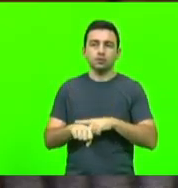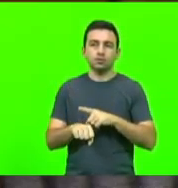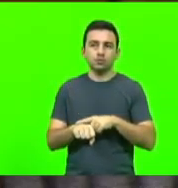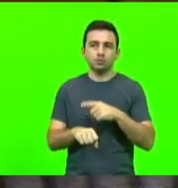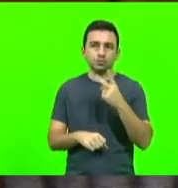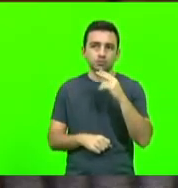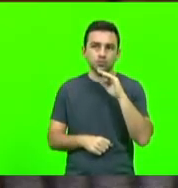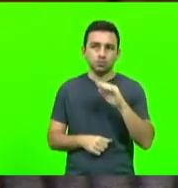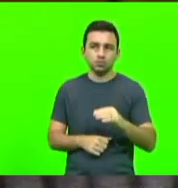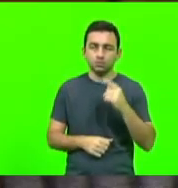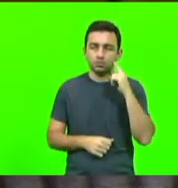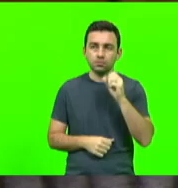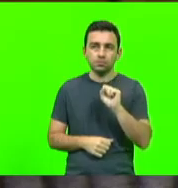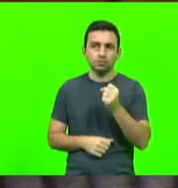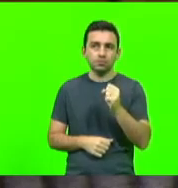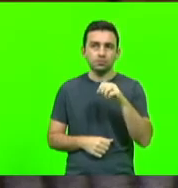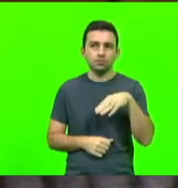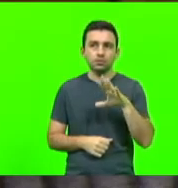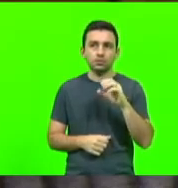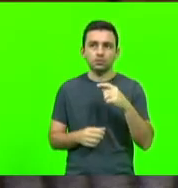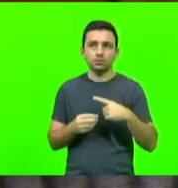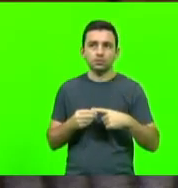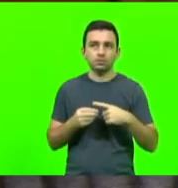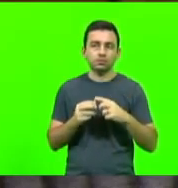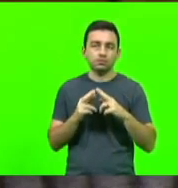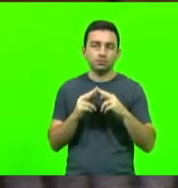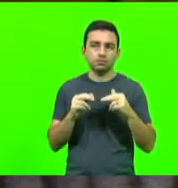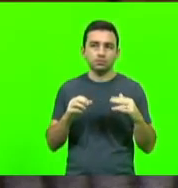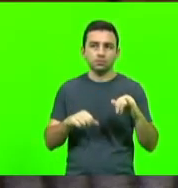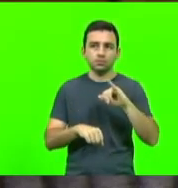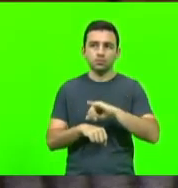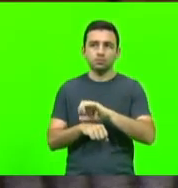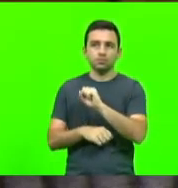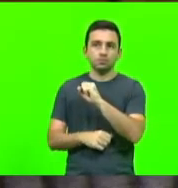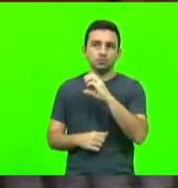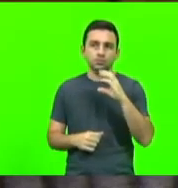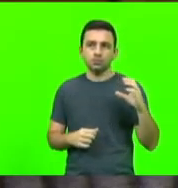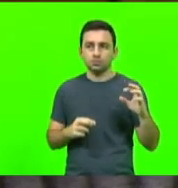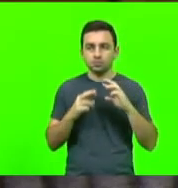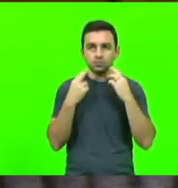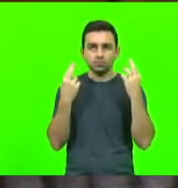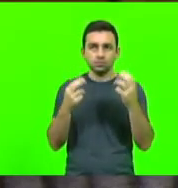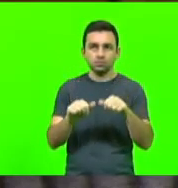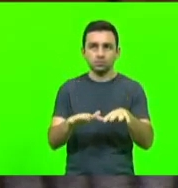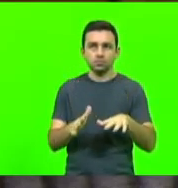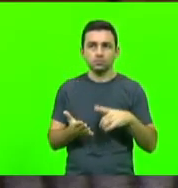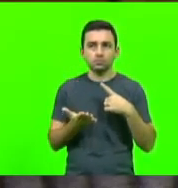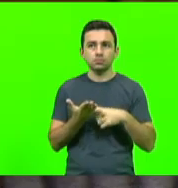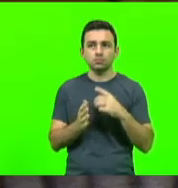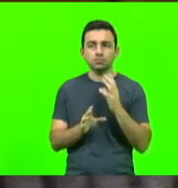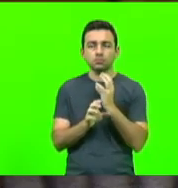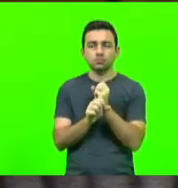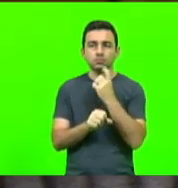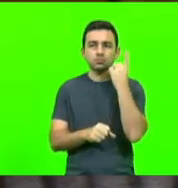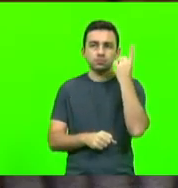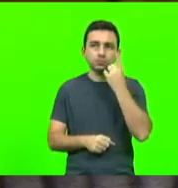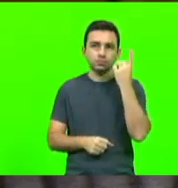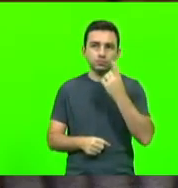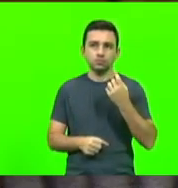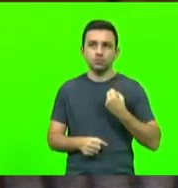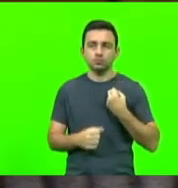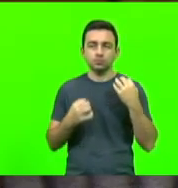março do ano de 2022, na cidade de Florianópolis, capital do Estado de Santa Catarina, reuniu-se a Assembleia Legislativa em sessão ordinária. Havendo quórum regimental, o senhor presidente declarou